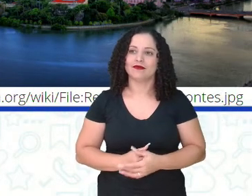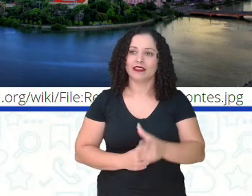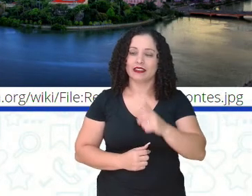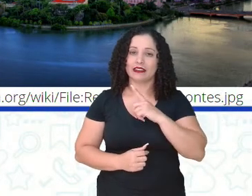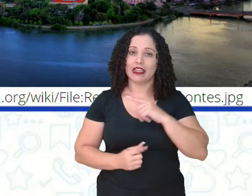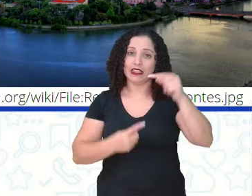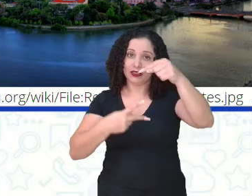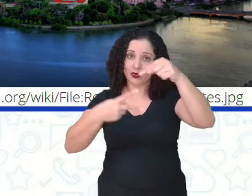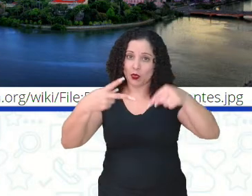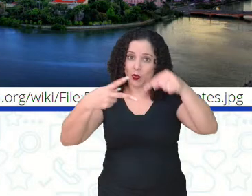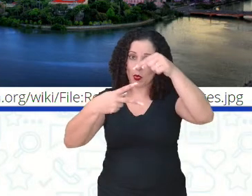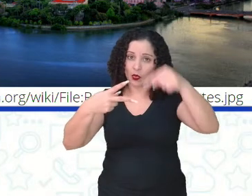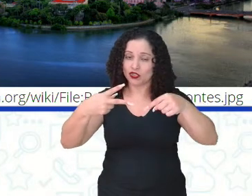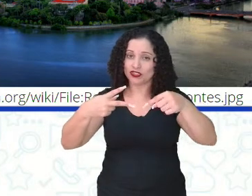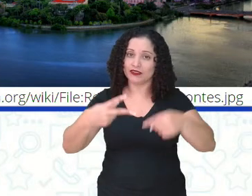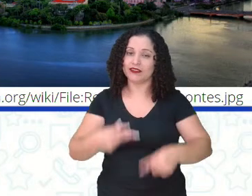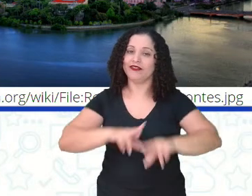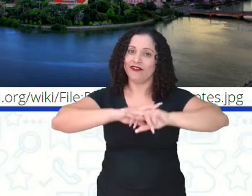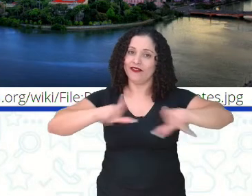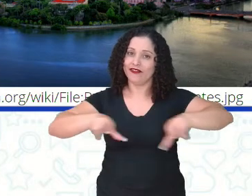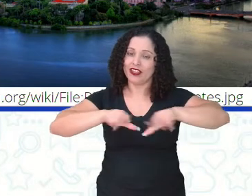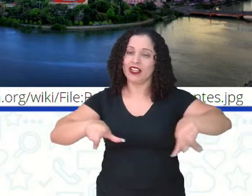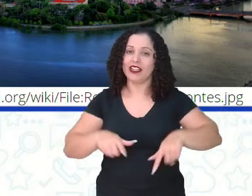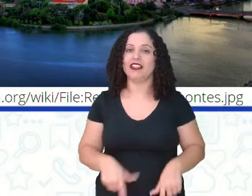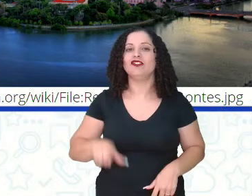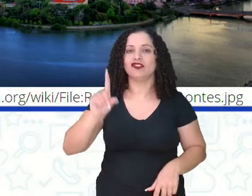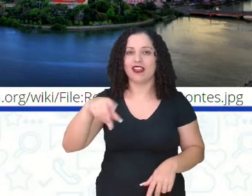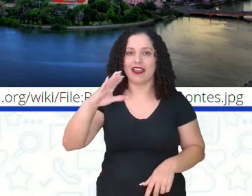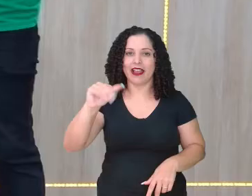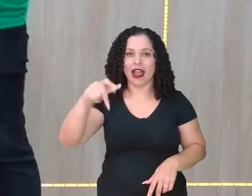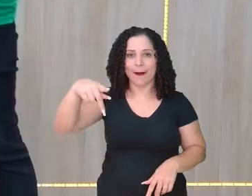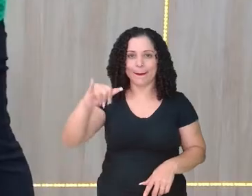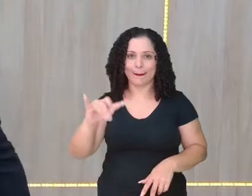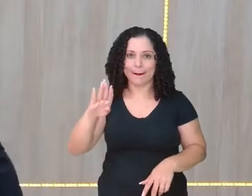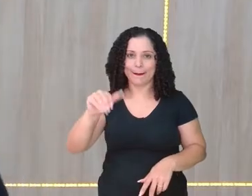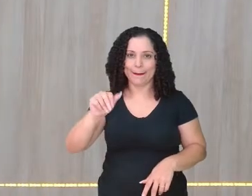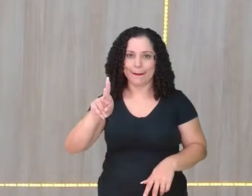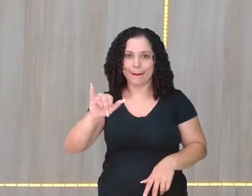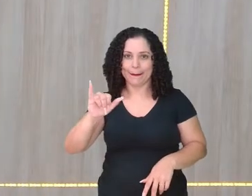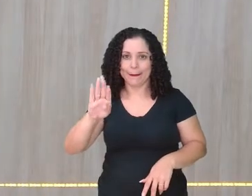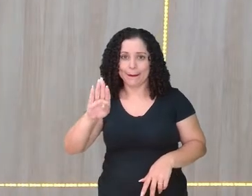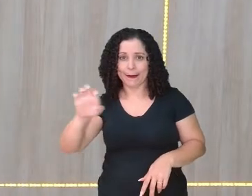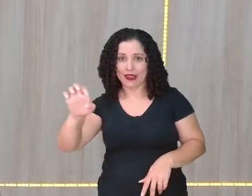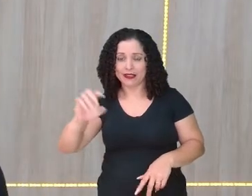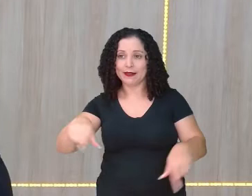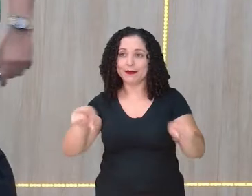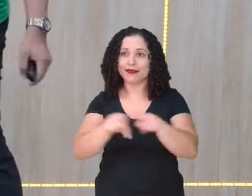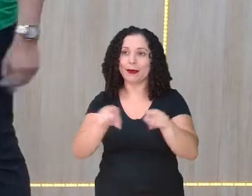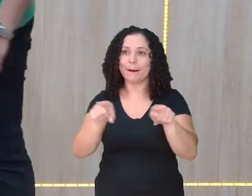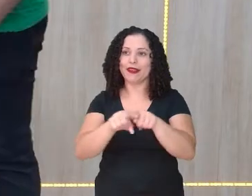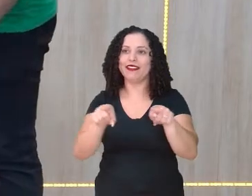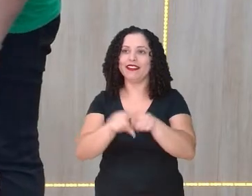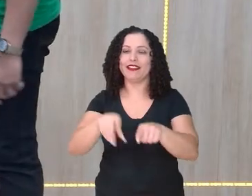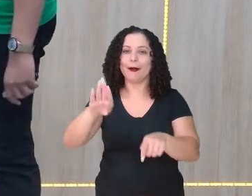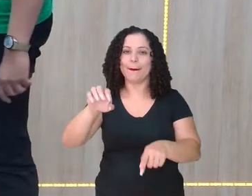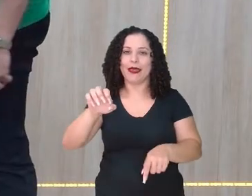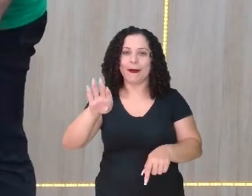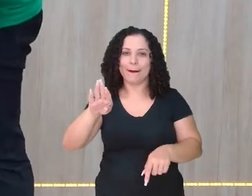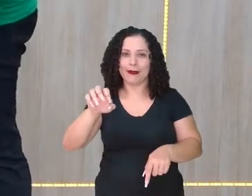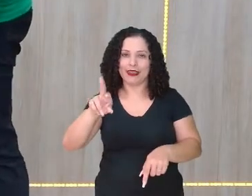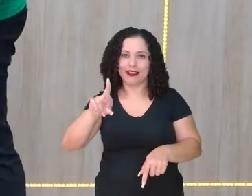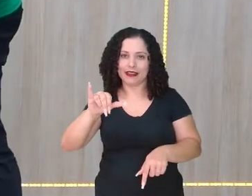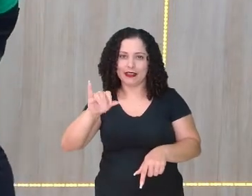Capibaribe? Eu, na prática, não saberia qual dos 2 rios são os